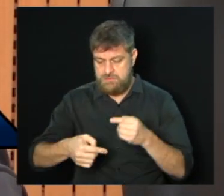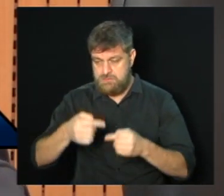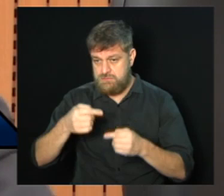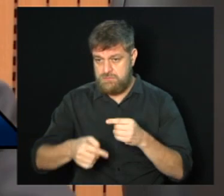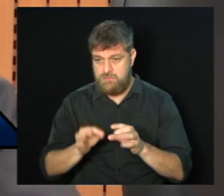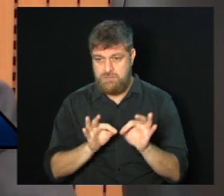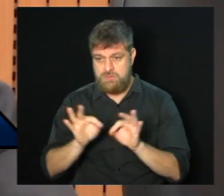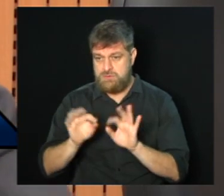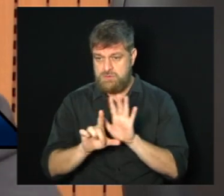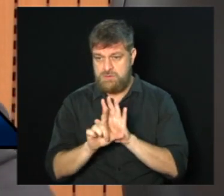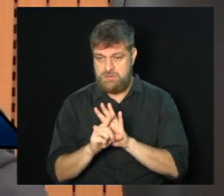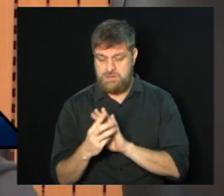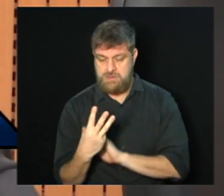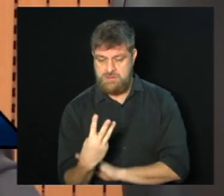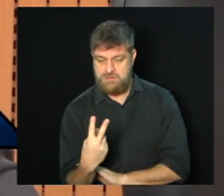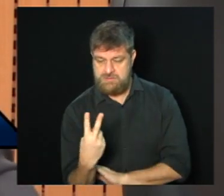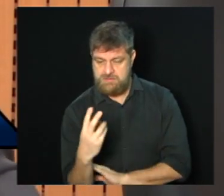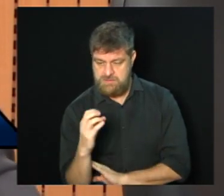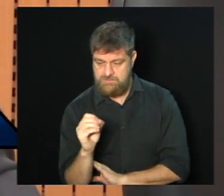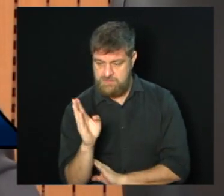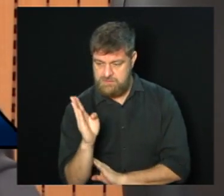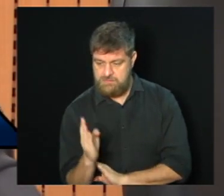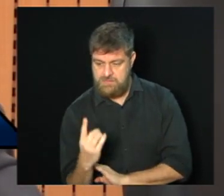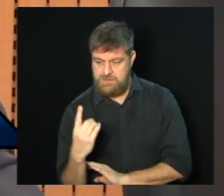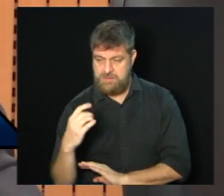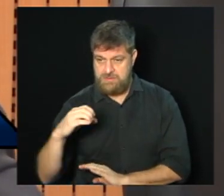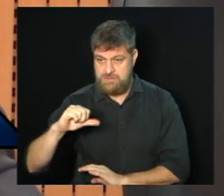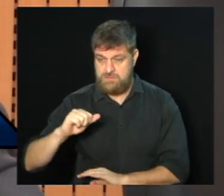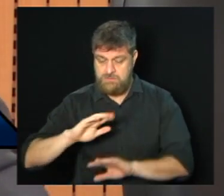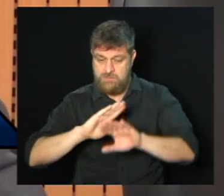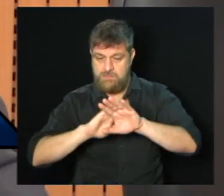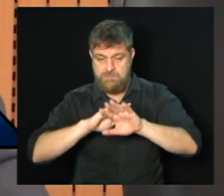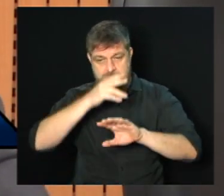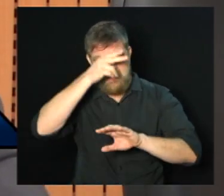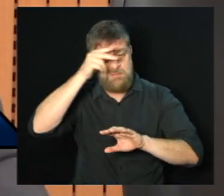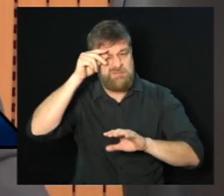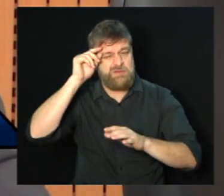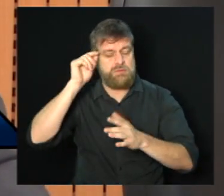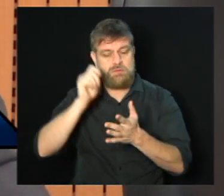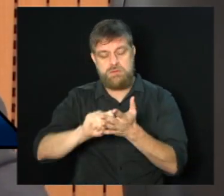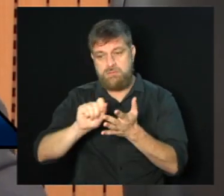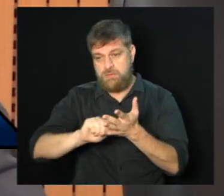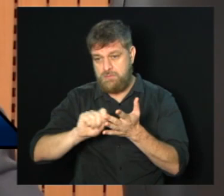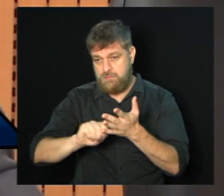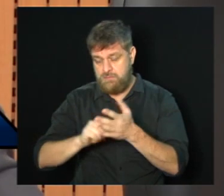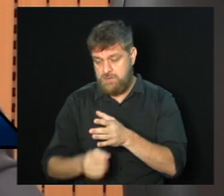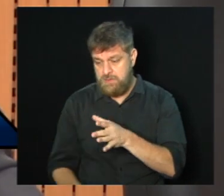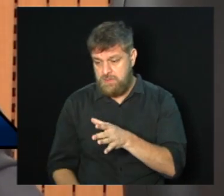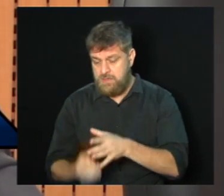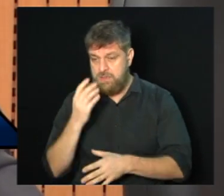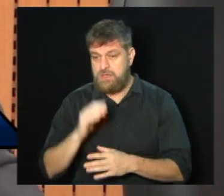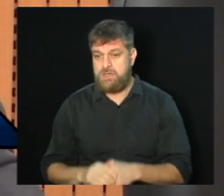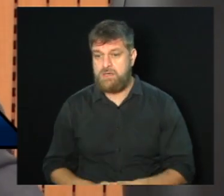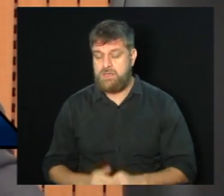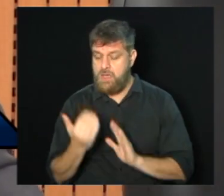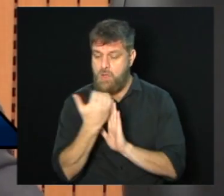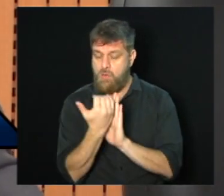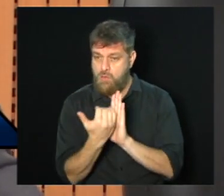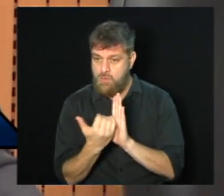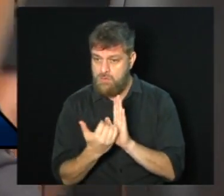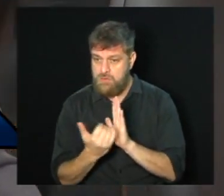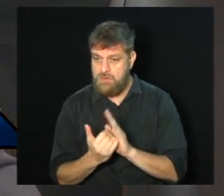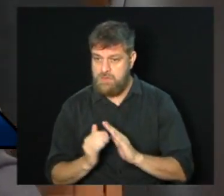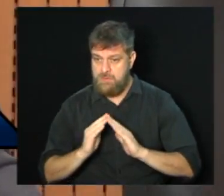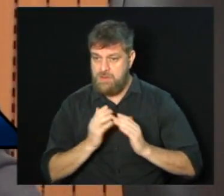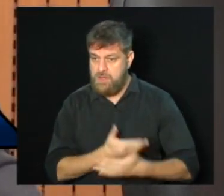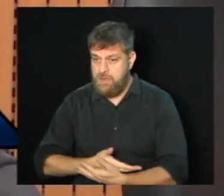320/19, processo 231-628, de autoria do seu prefeito municipal, que institui o programa Creche para Todos na Educação